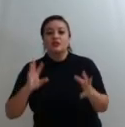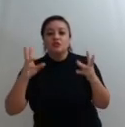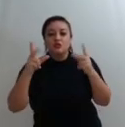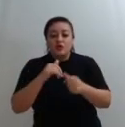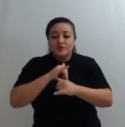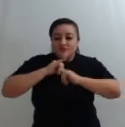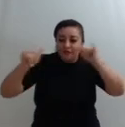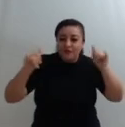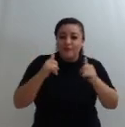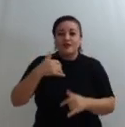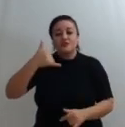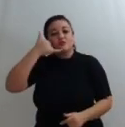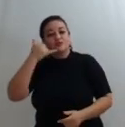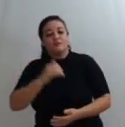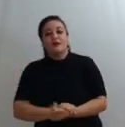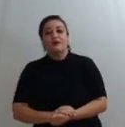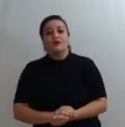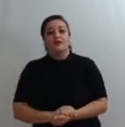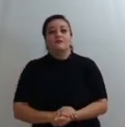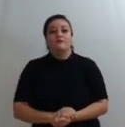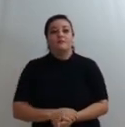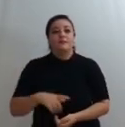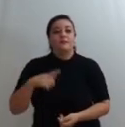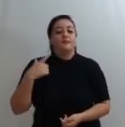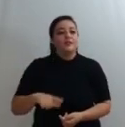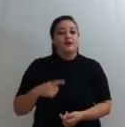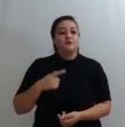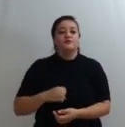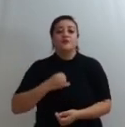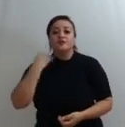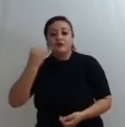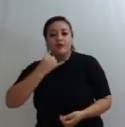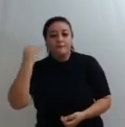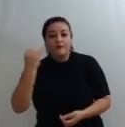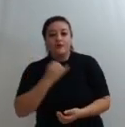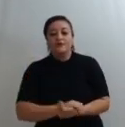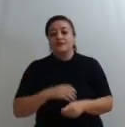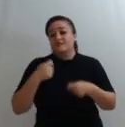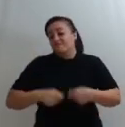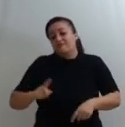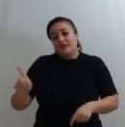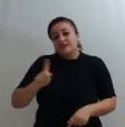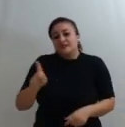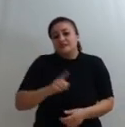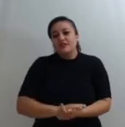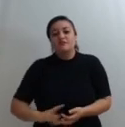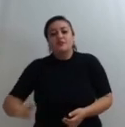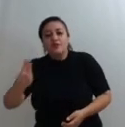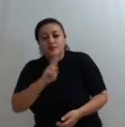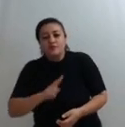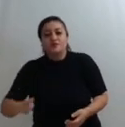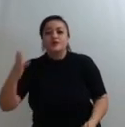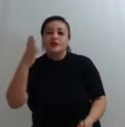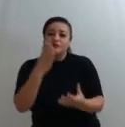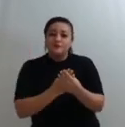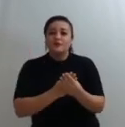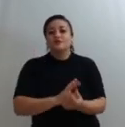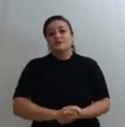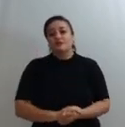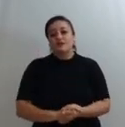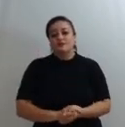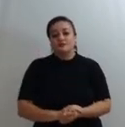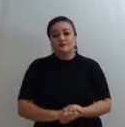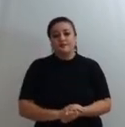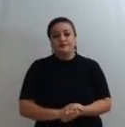elementos informativos que não tenham pertinência nem se revelem necessários ou úteis às finalidades desse procedimento investigatório.